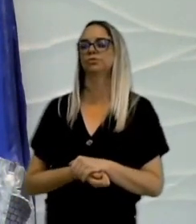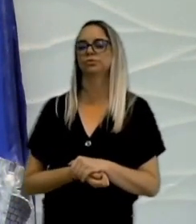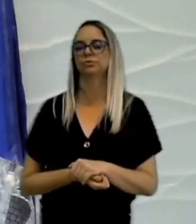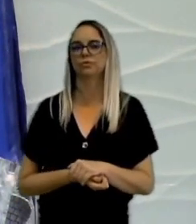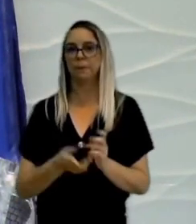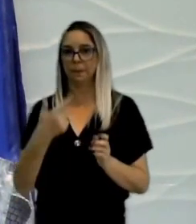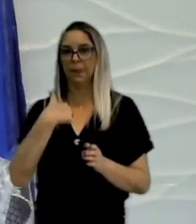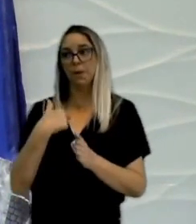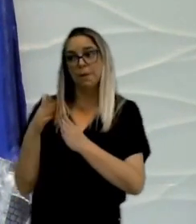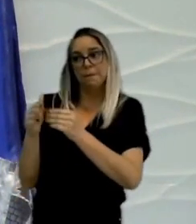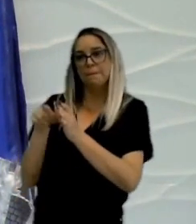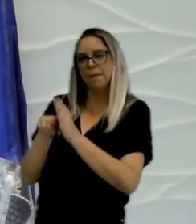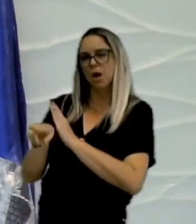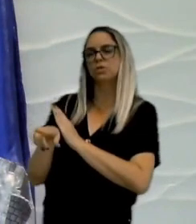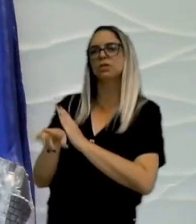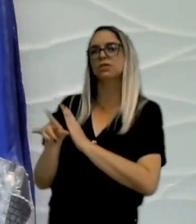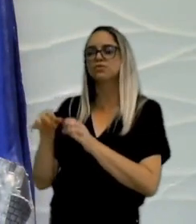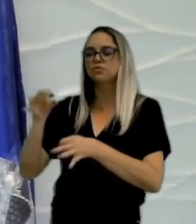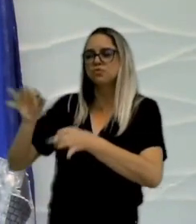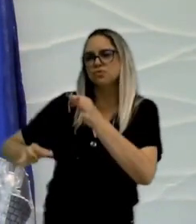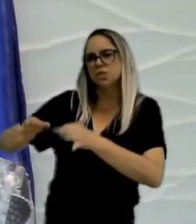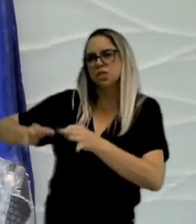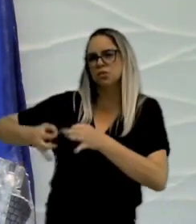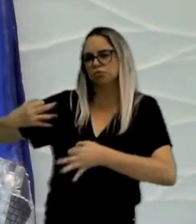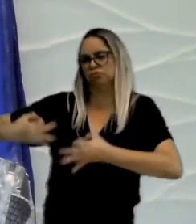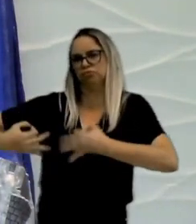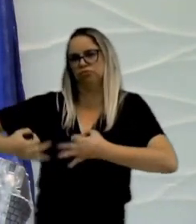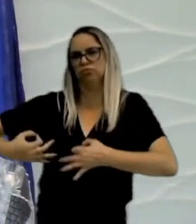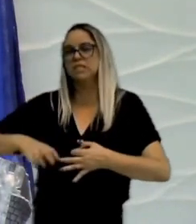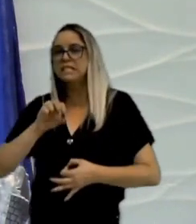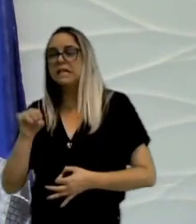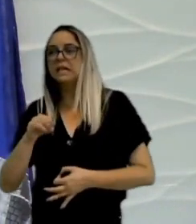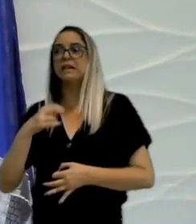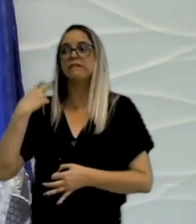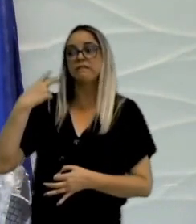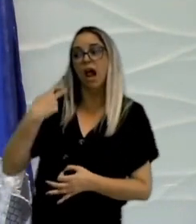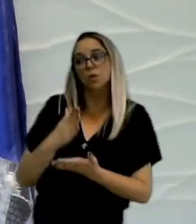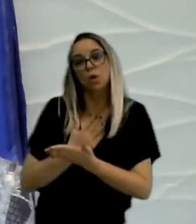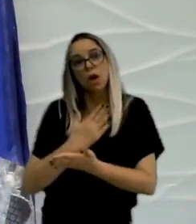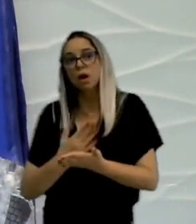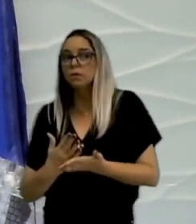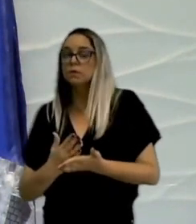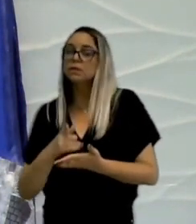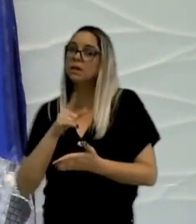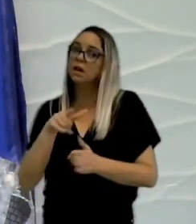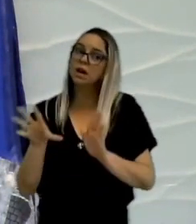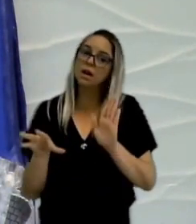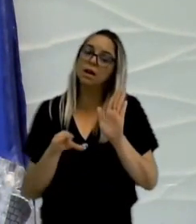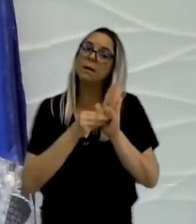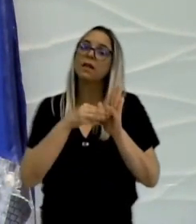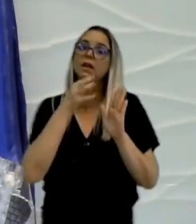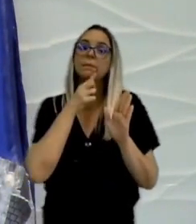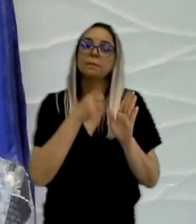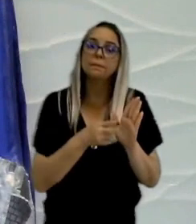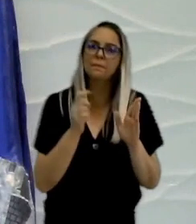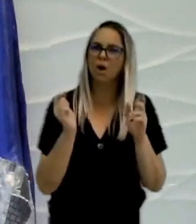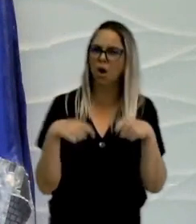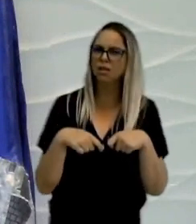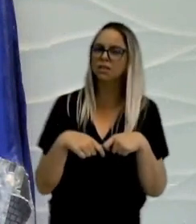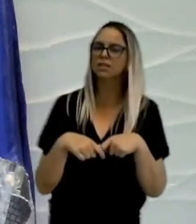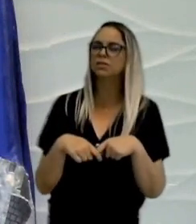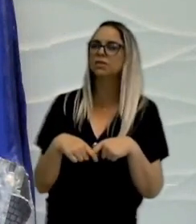consultei o jurídico quanto se há possibilidade de algum vereador indicar alguma emenda para contemplar